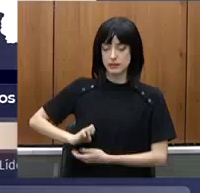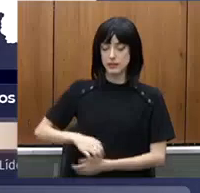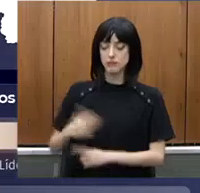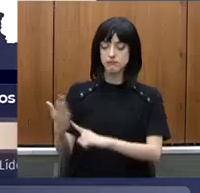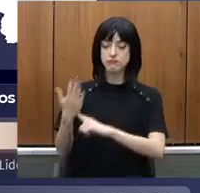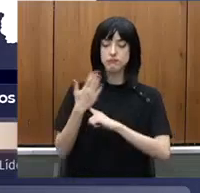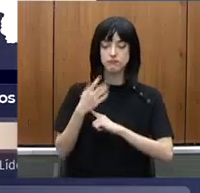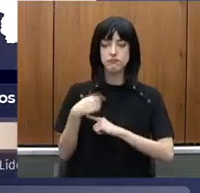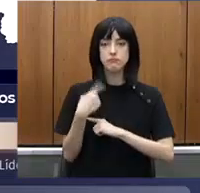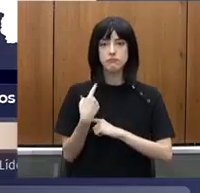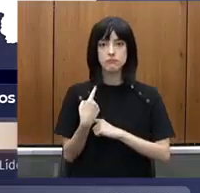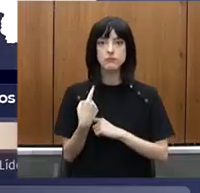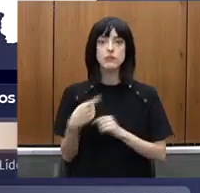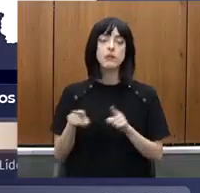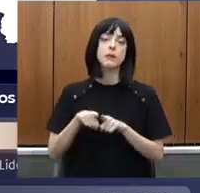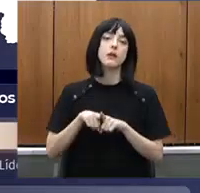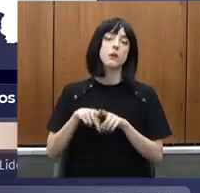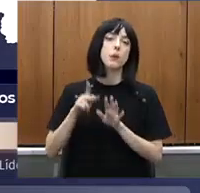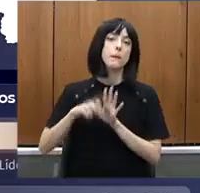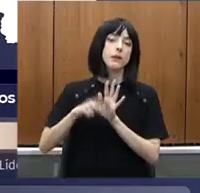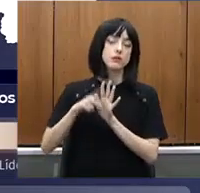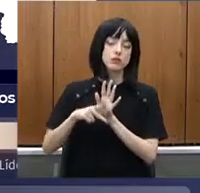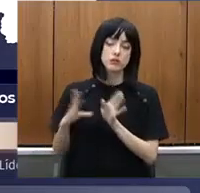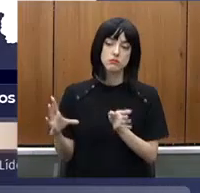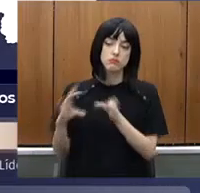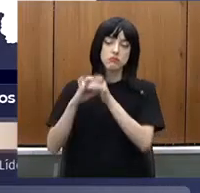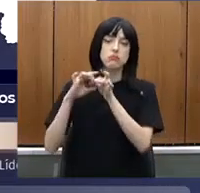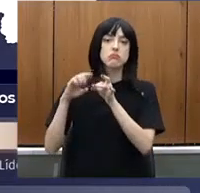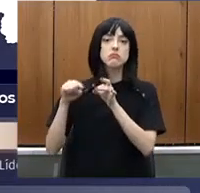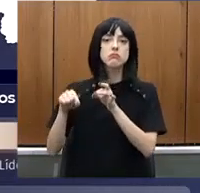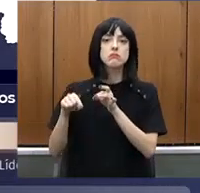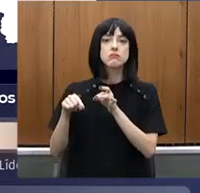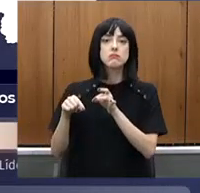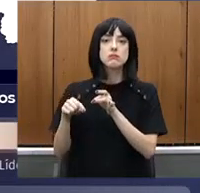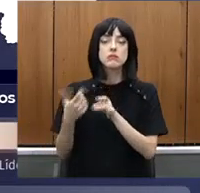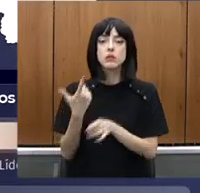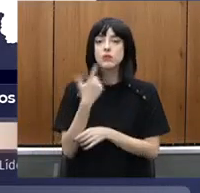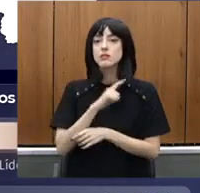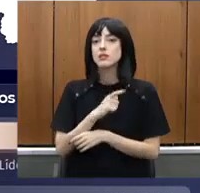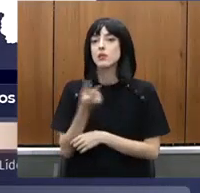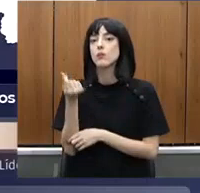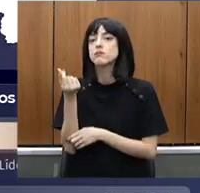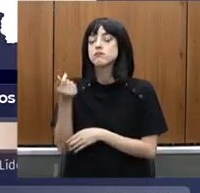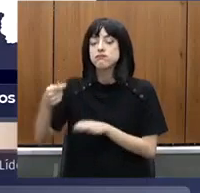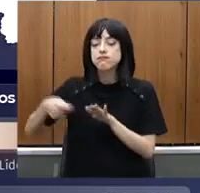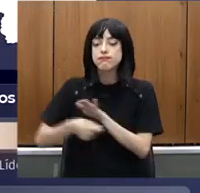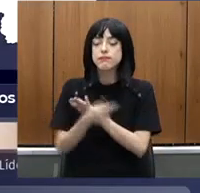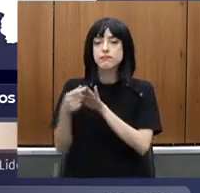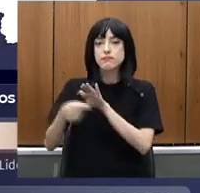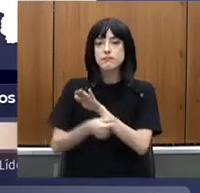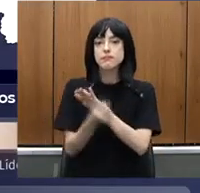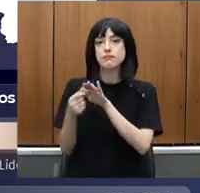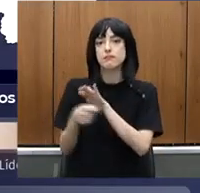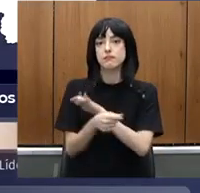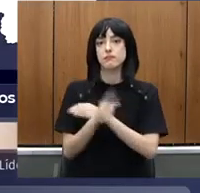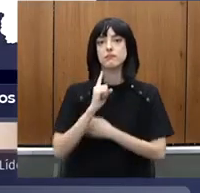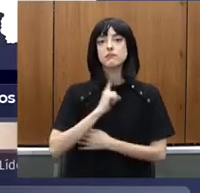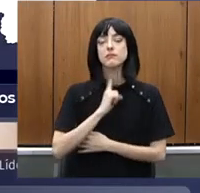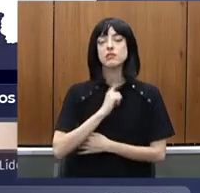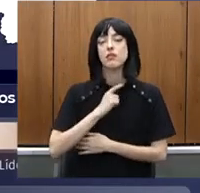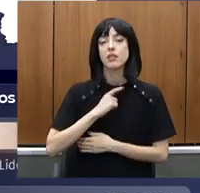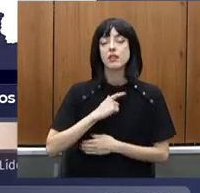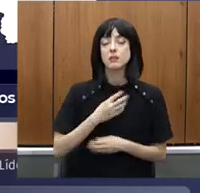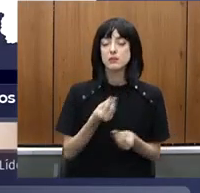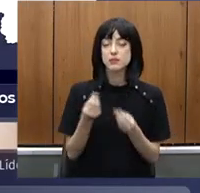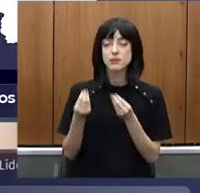programa para ele e conseguiu direcionar Jesus Então são 153 milhões Minas Gerais muita muita área montanhosa